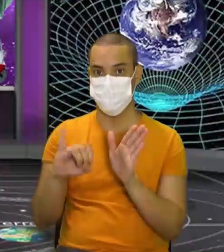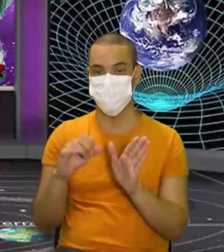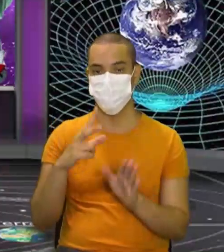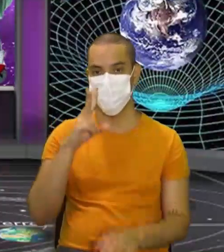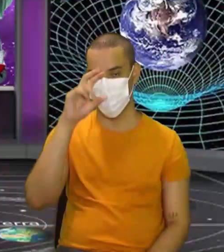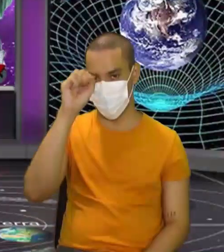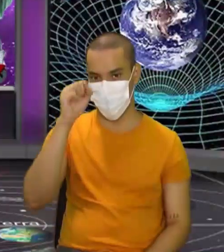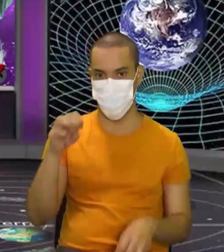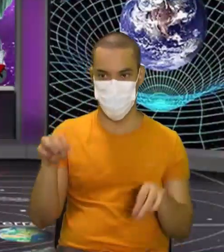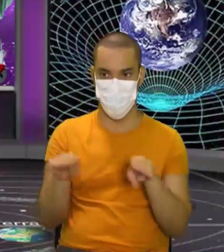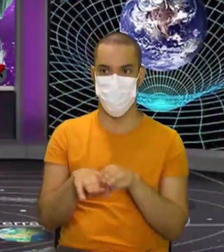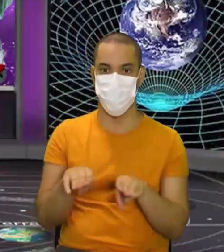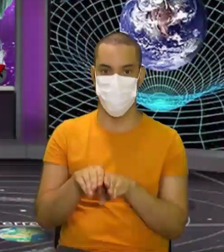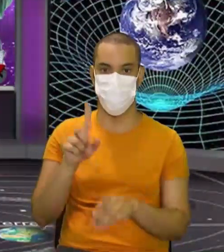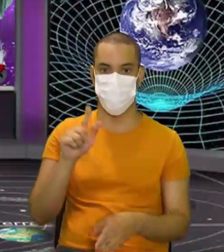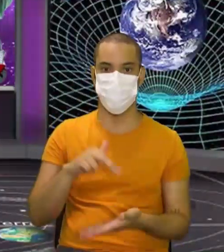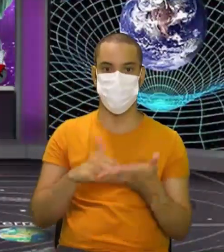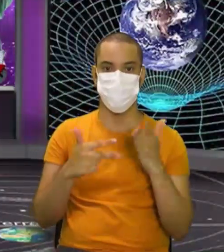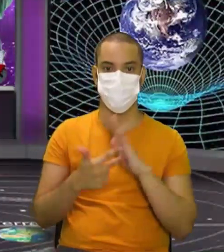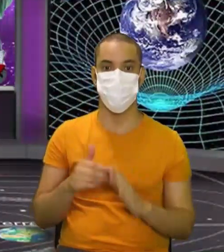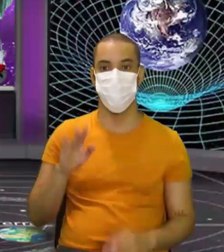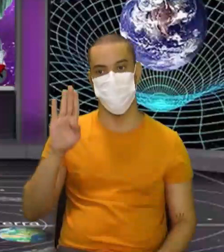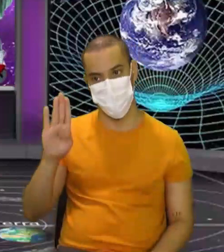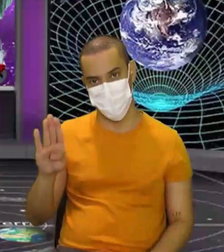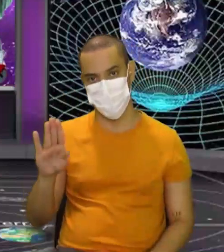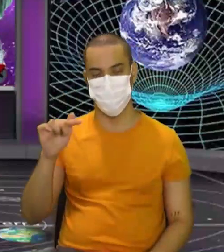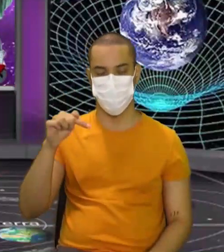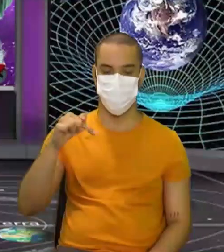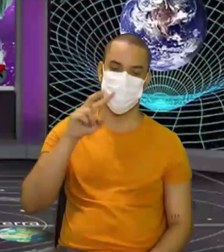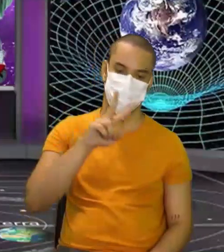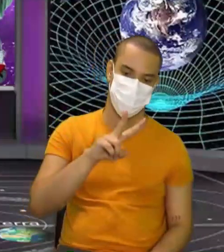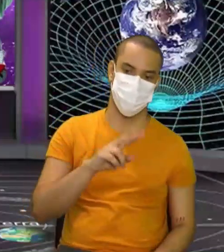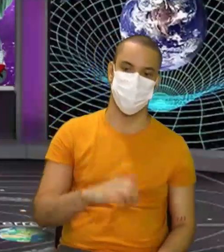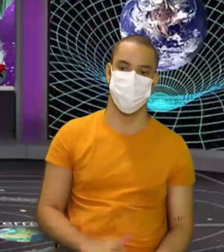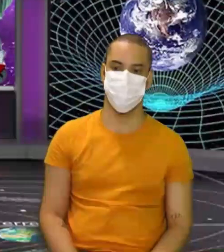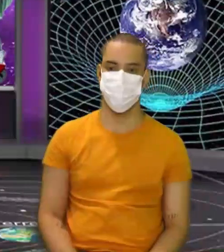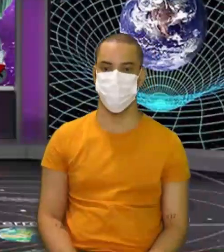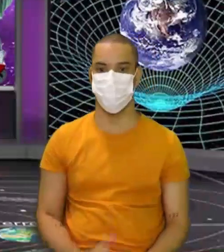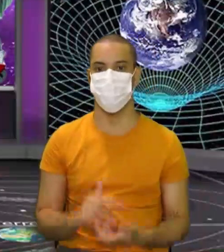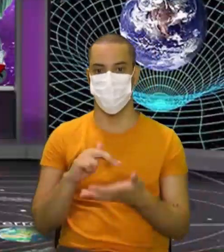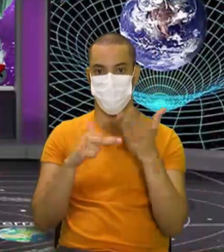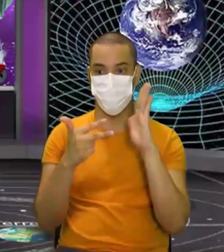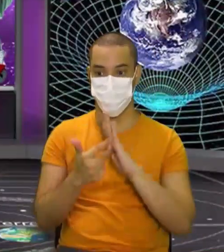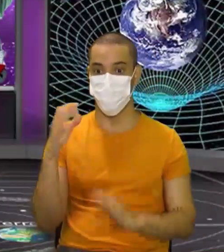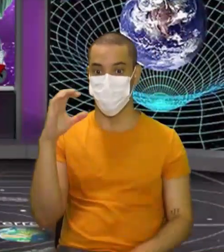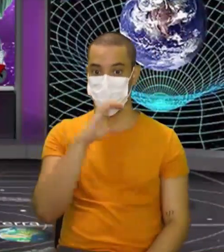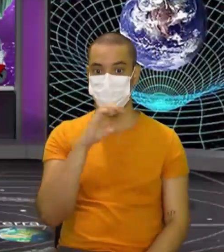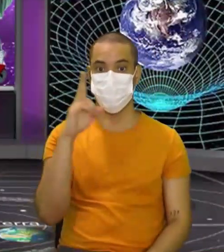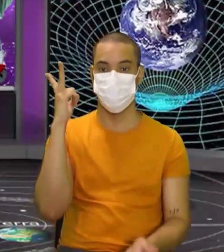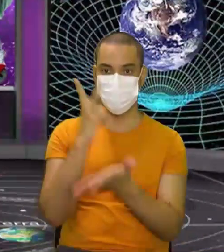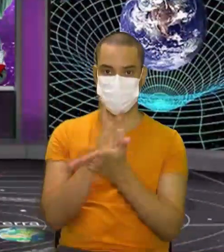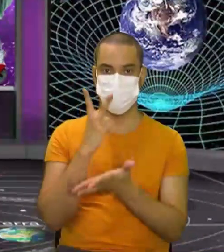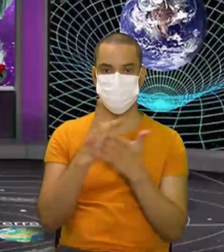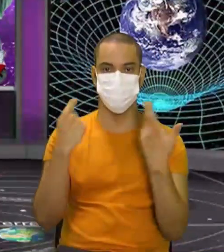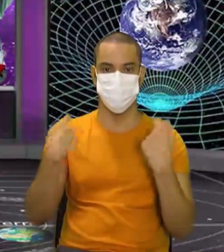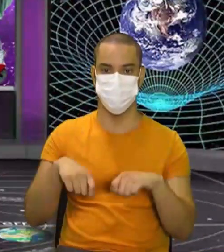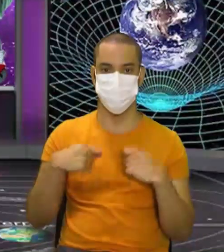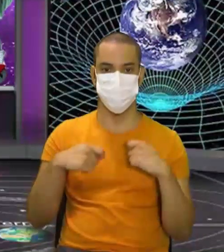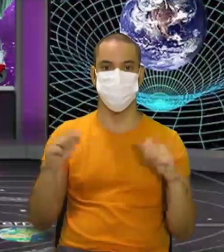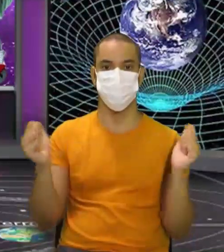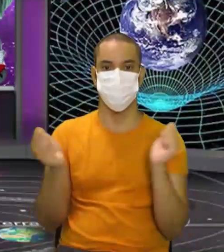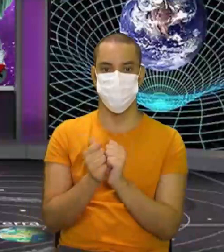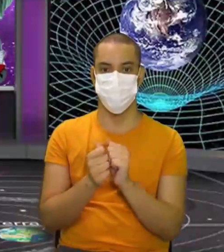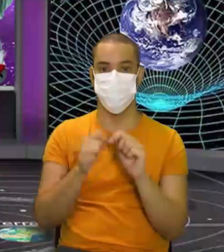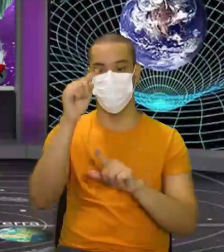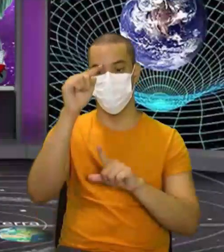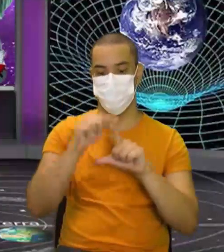magnética, ela é B, Q e V. Essa velocidade, ela tem que ser sempre considerada perpendicular. Se